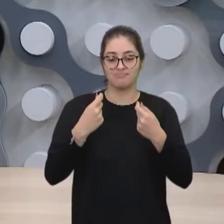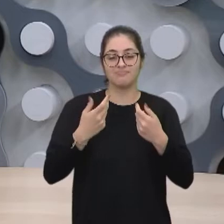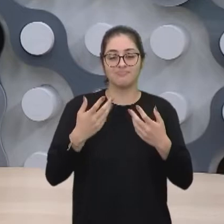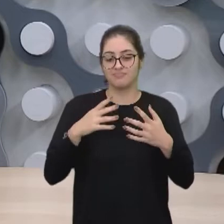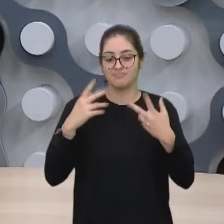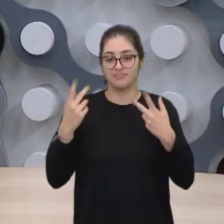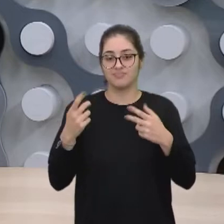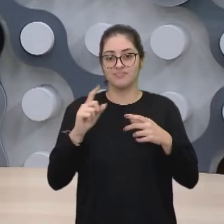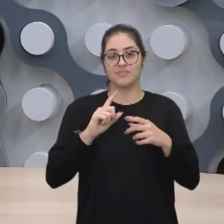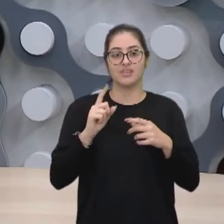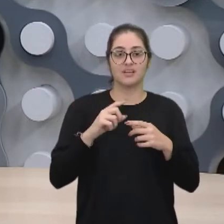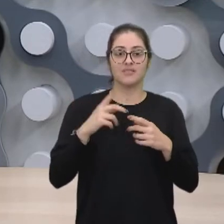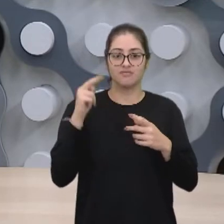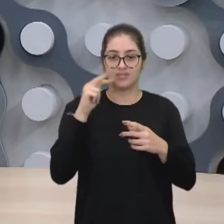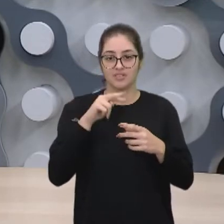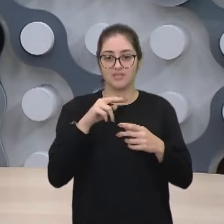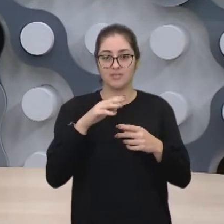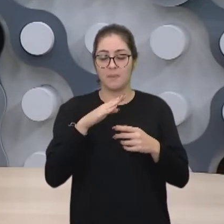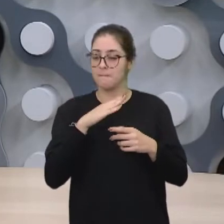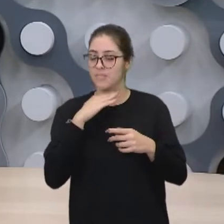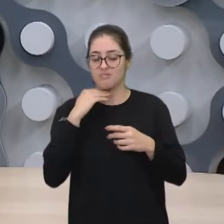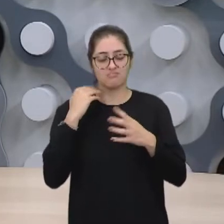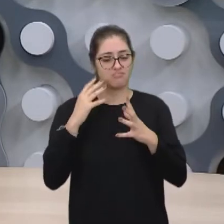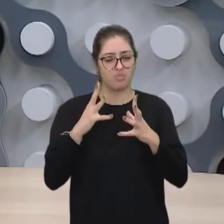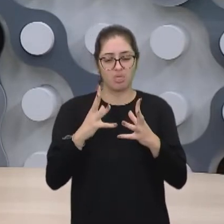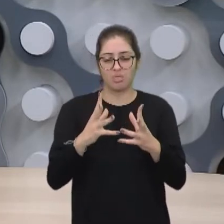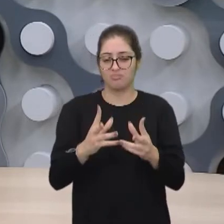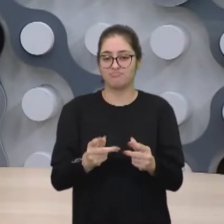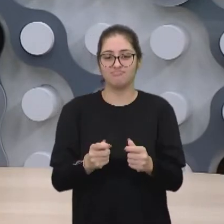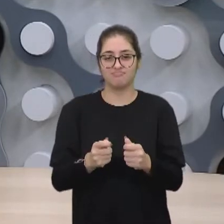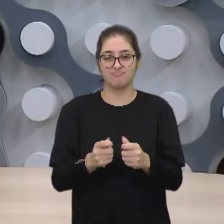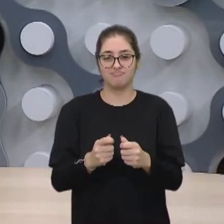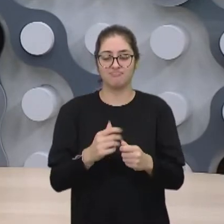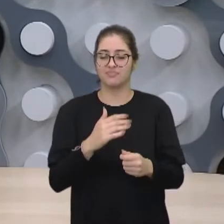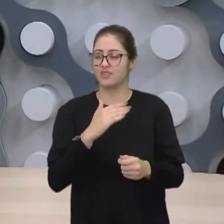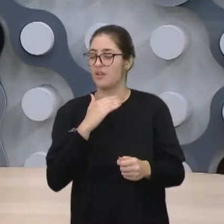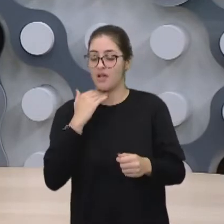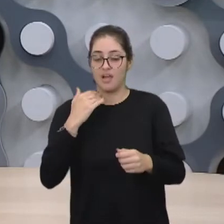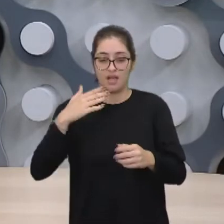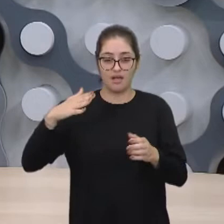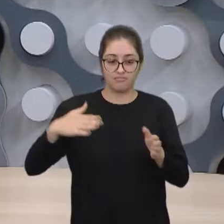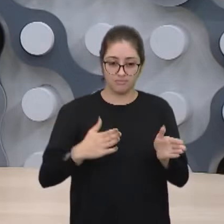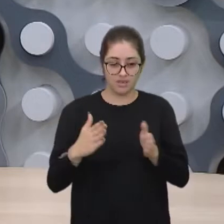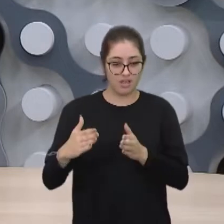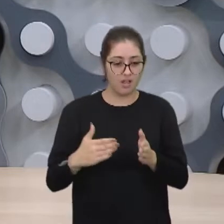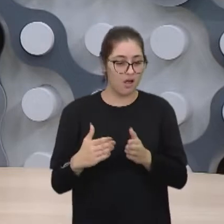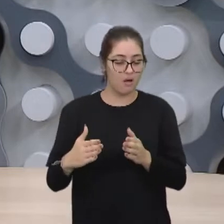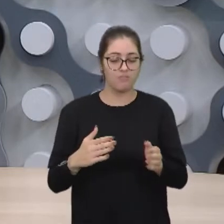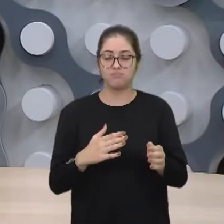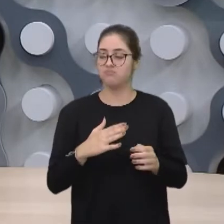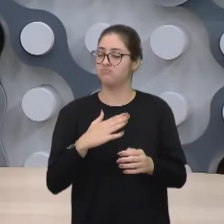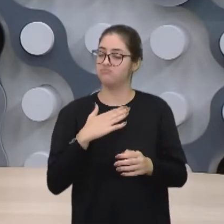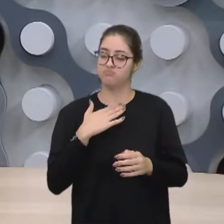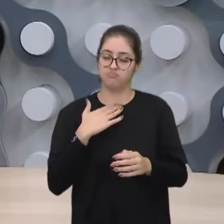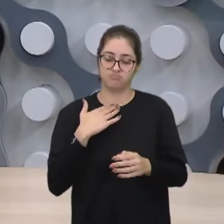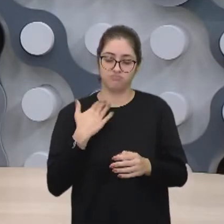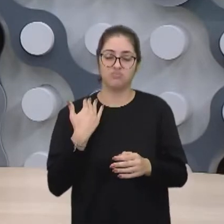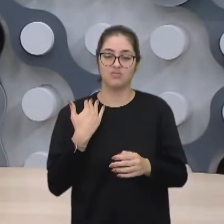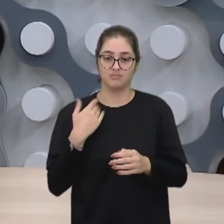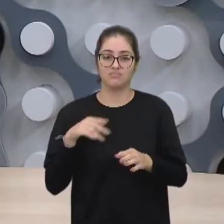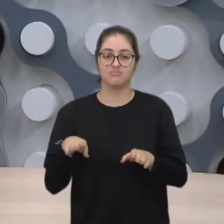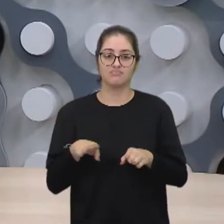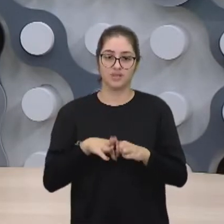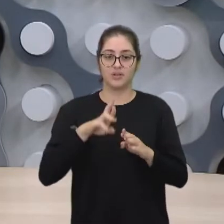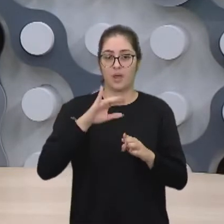né, os seres vivos dos rios acabaram morrendo, as pessoas que dependiam desse rio também acabaram aí sofrendo